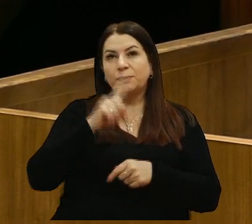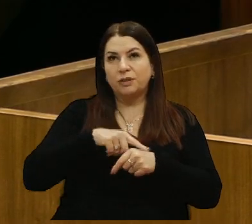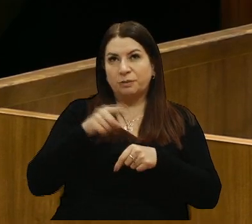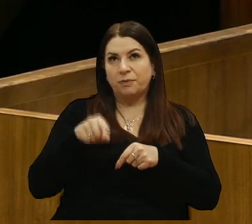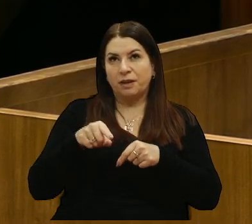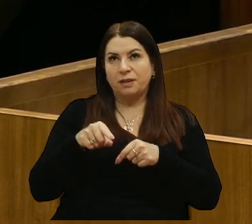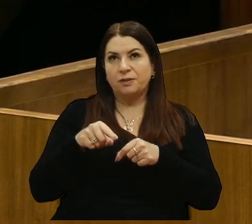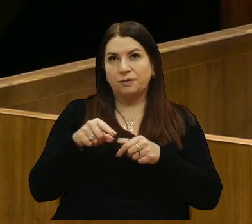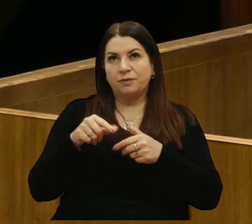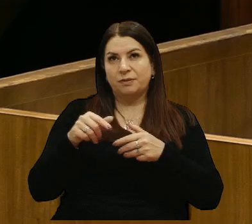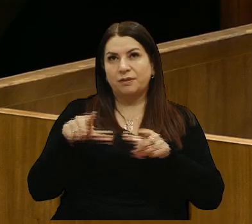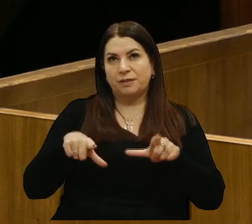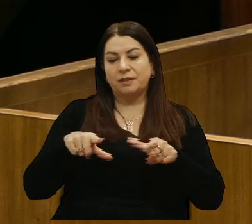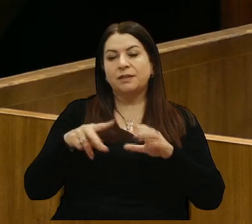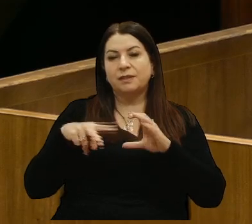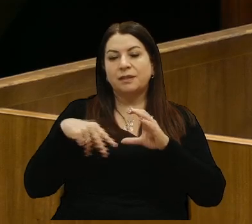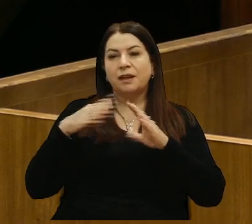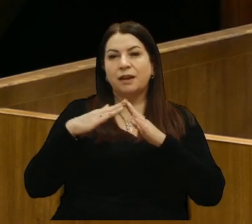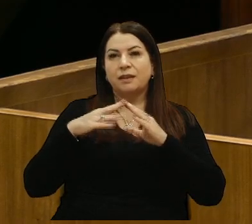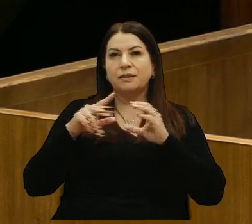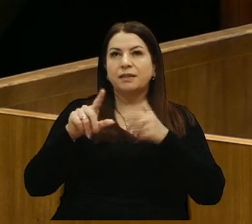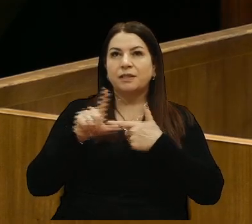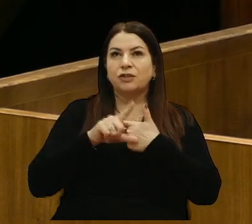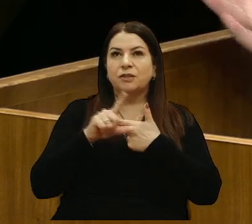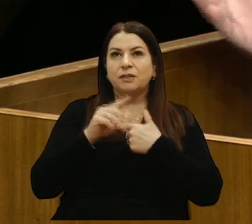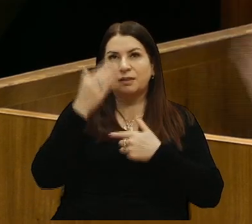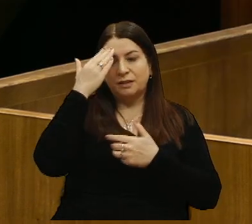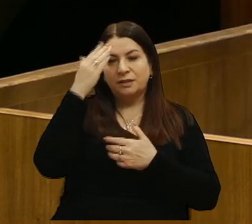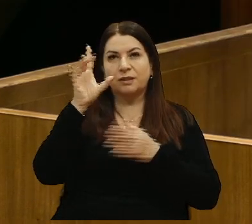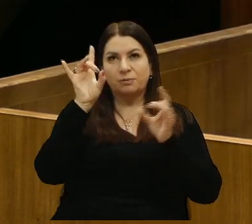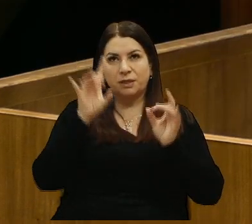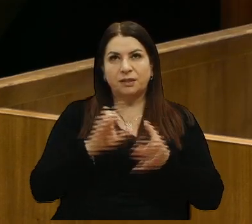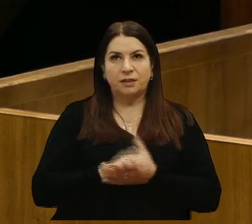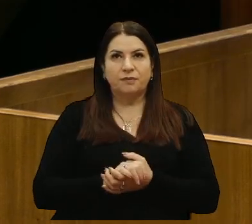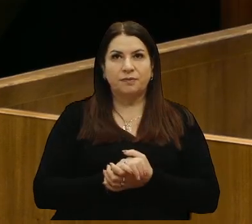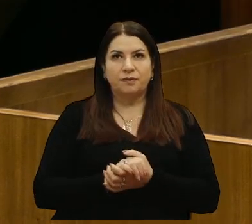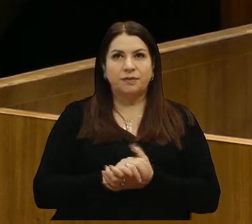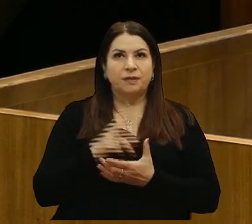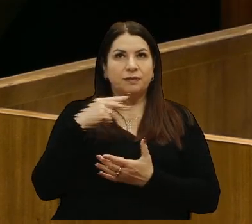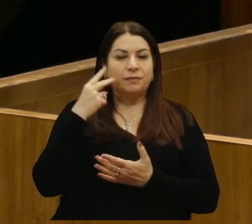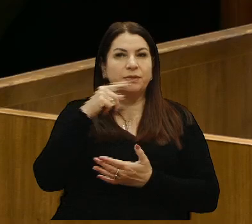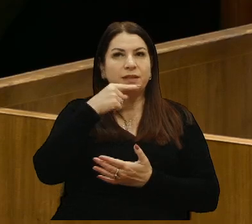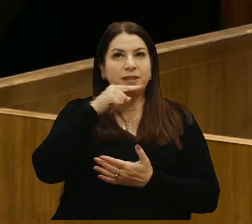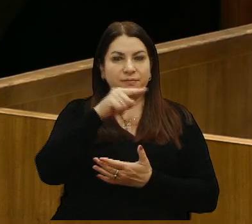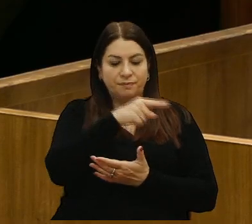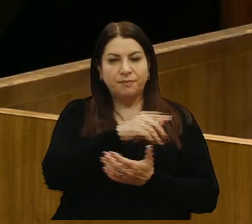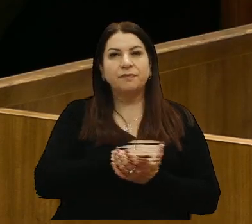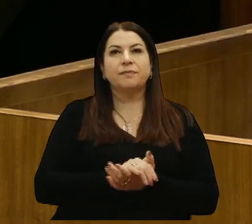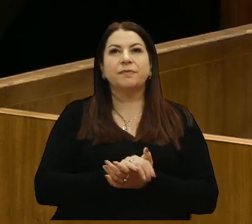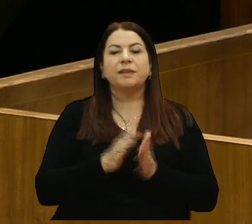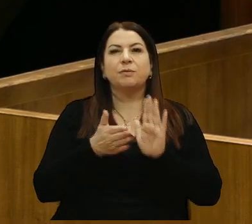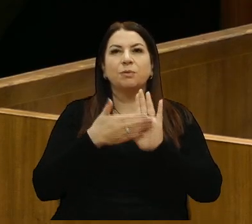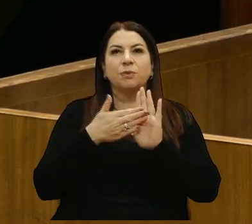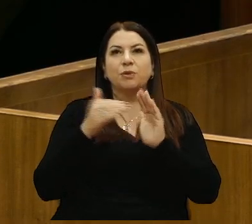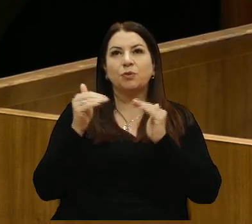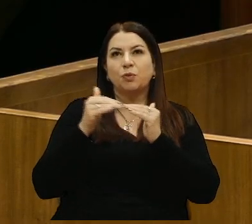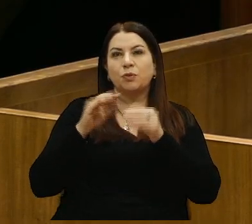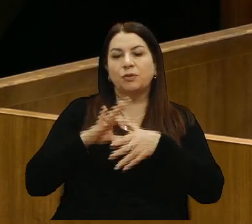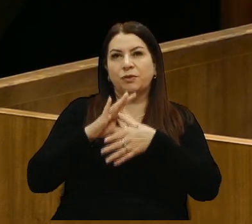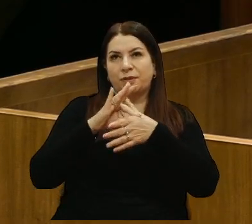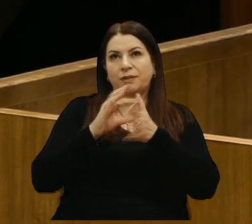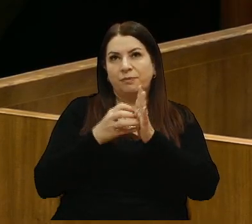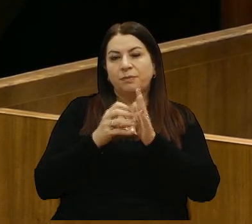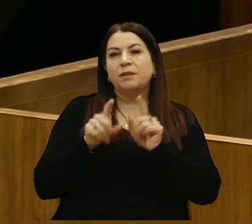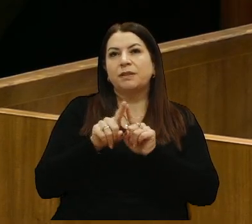Casa Legislativa, agradecendo muito especialmente o vereador Caleb Garbim, proponente do acordo de liderança, que